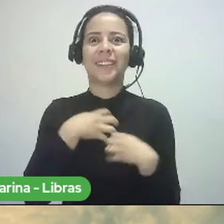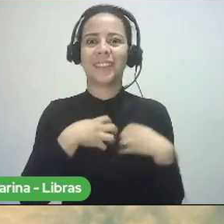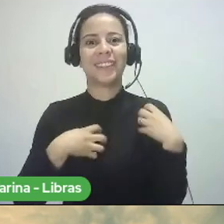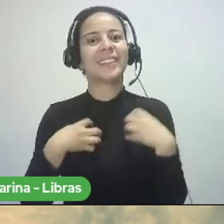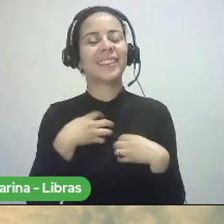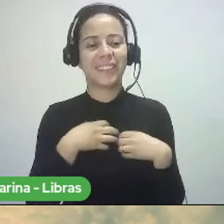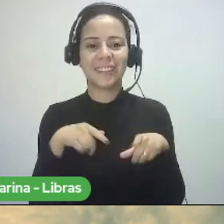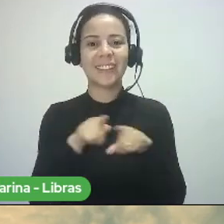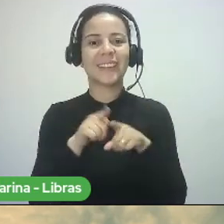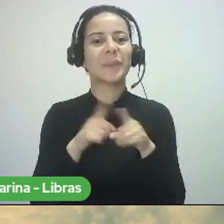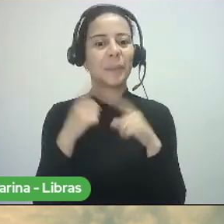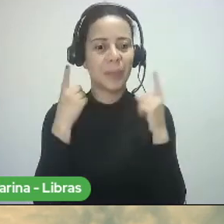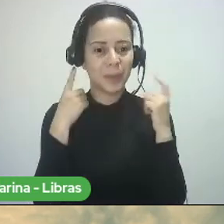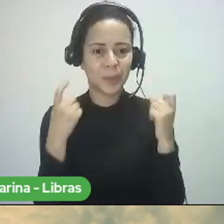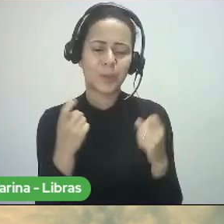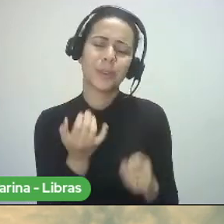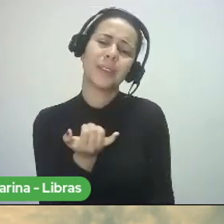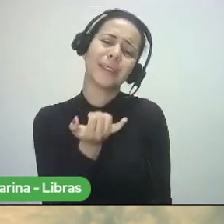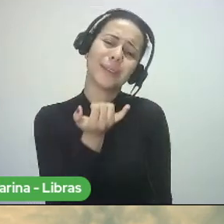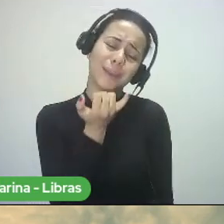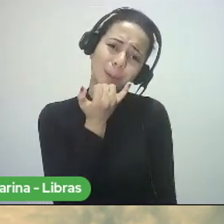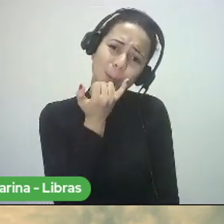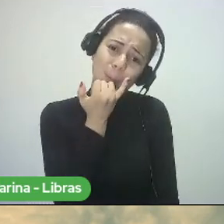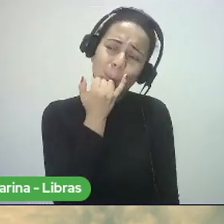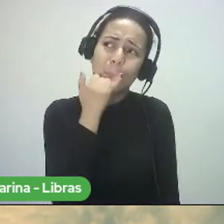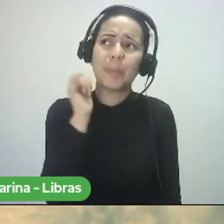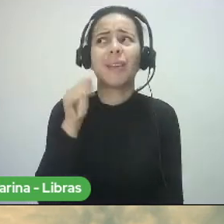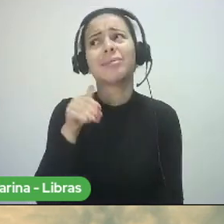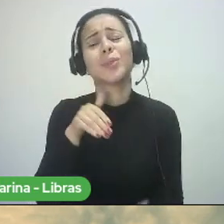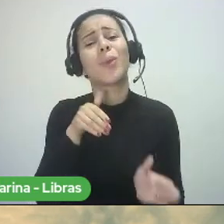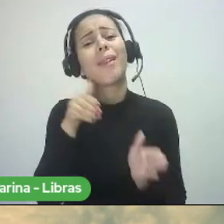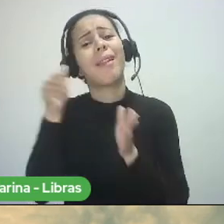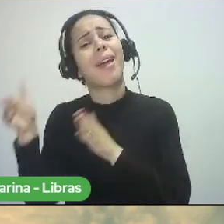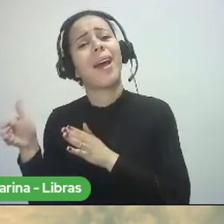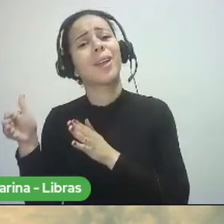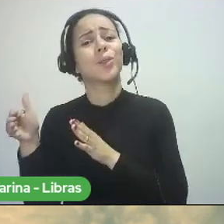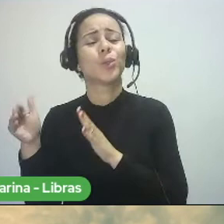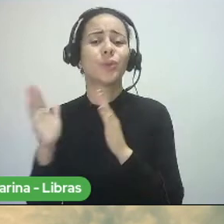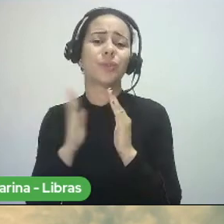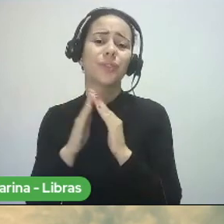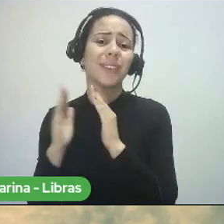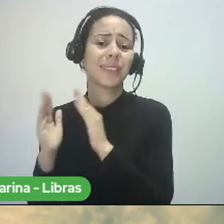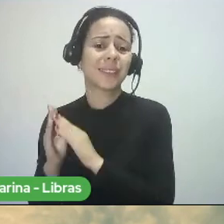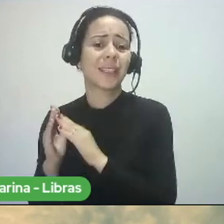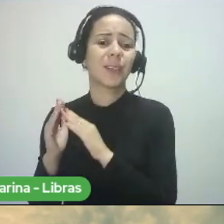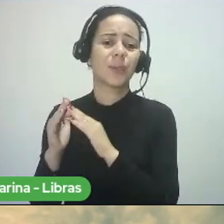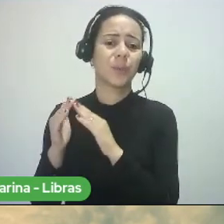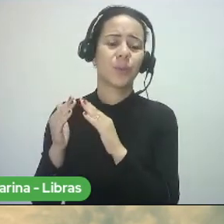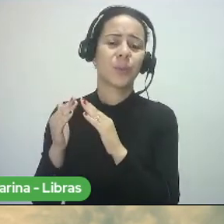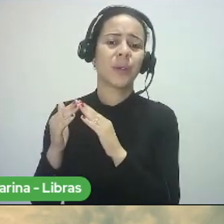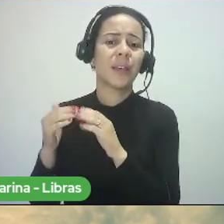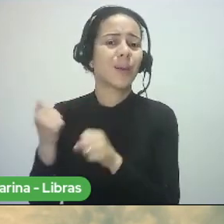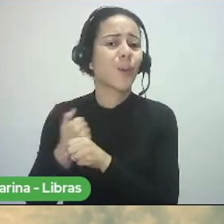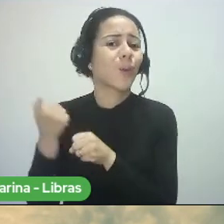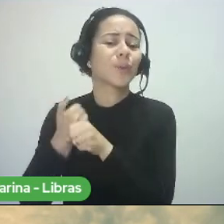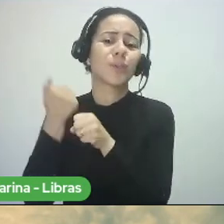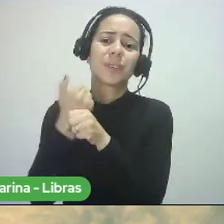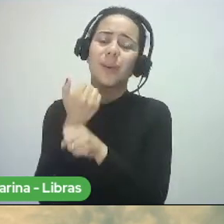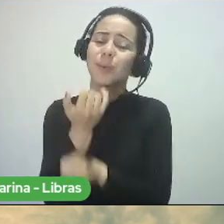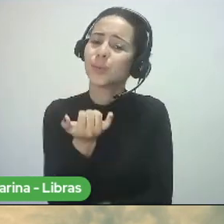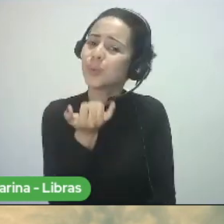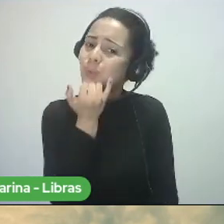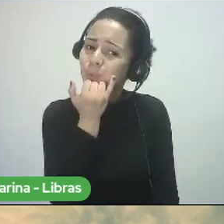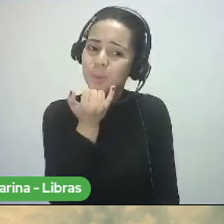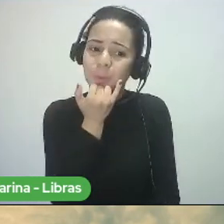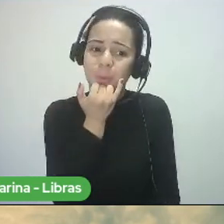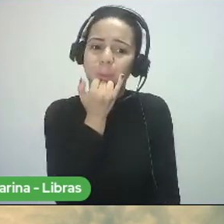Tá bem impossível aqui, Gabi, tá? A obra não parou em nenhum segundo, então eu não vou conseguir te ajudar muito. Mas se você